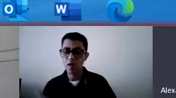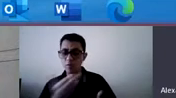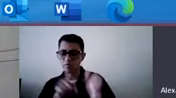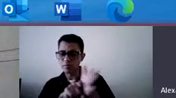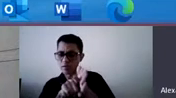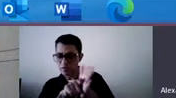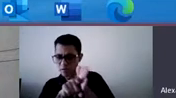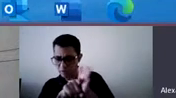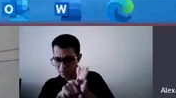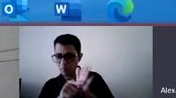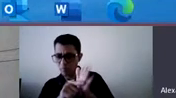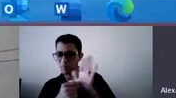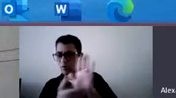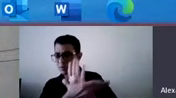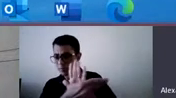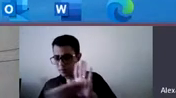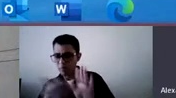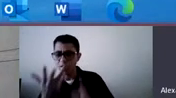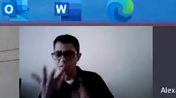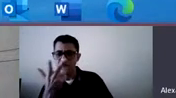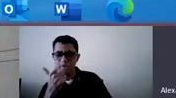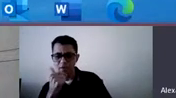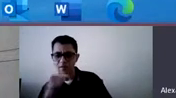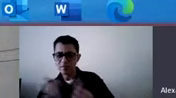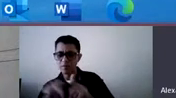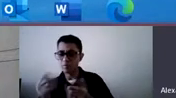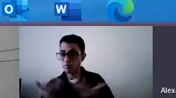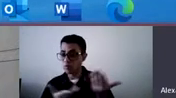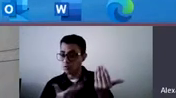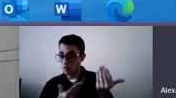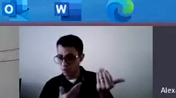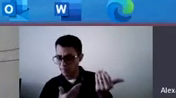relatam na Europa, uma criança ou até mesmo jovem